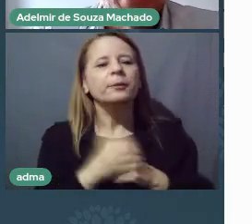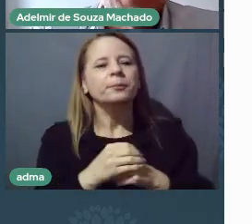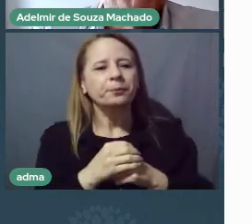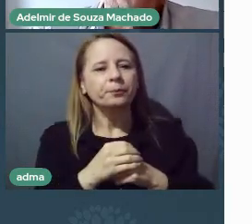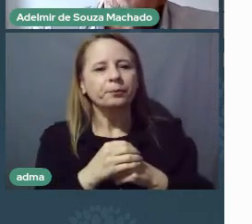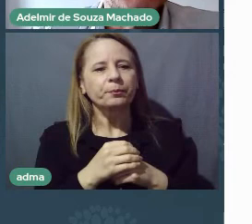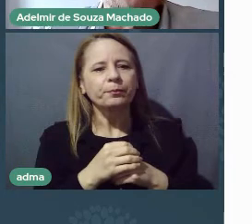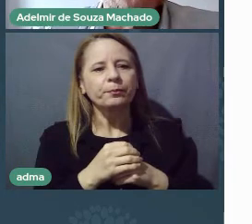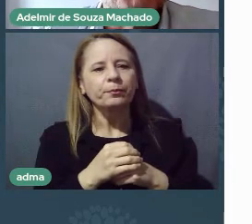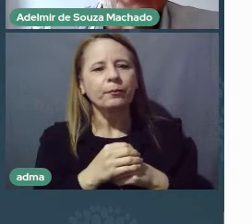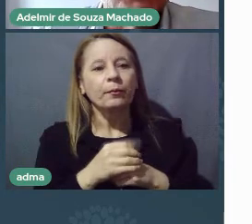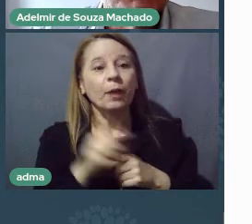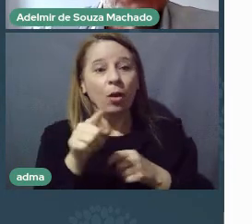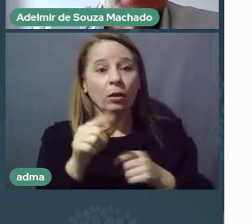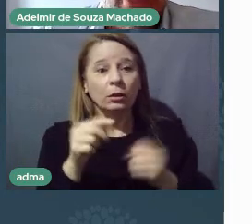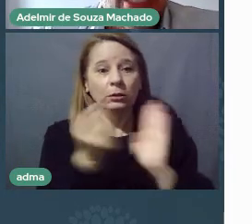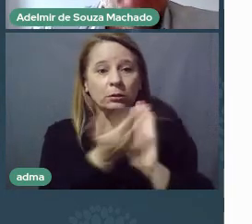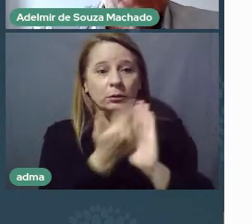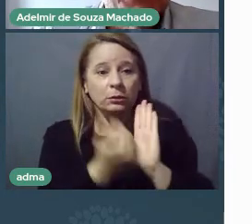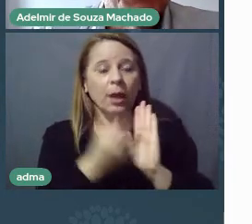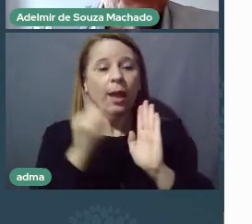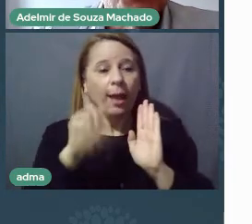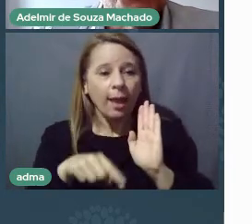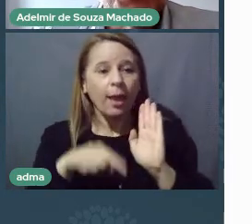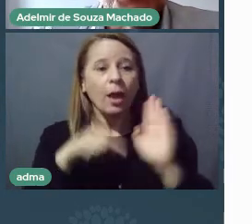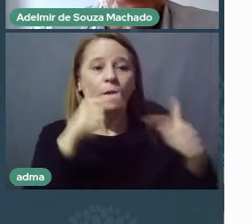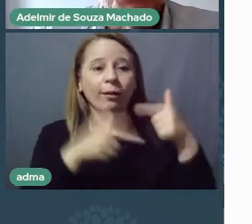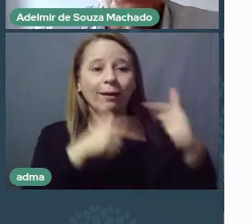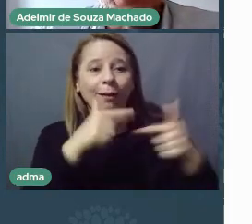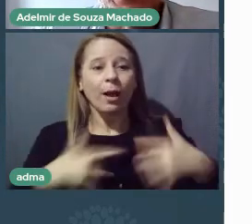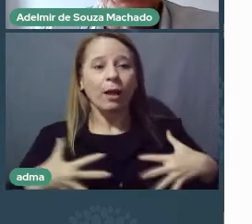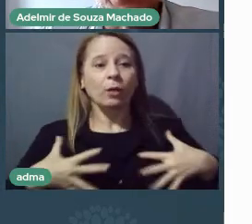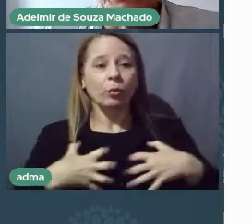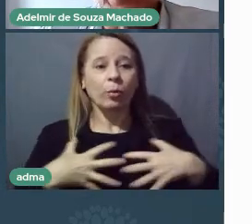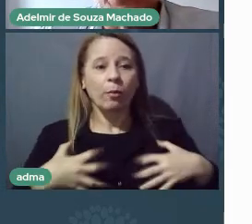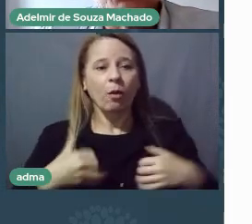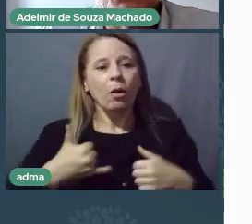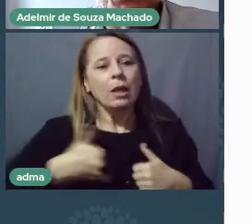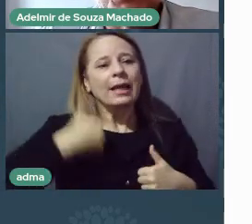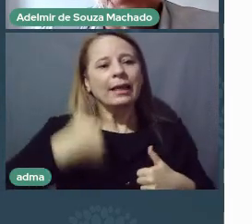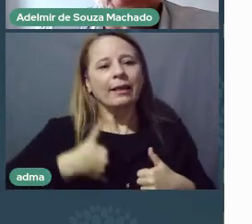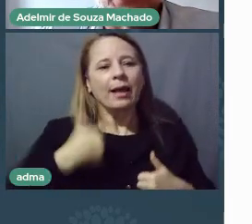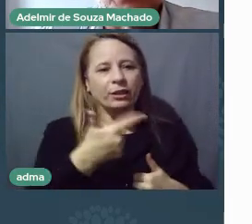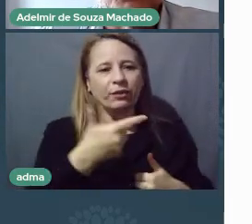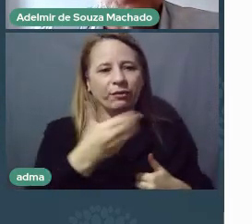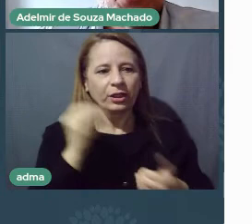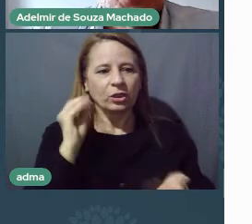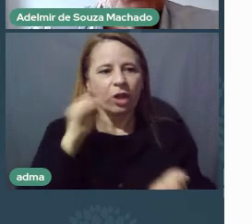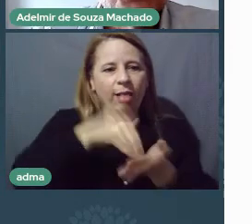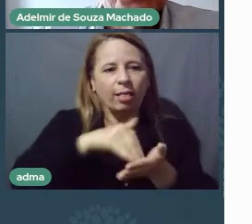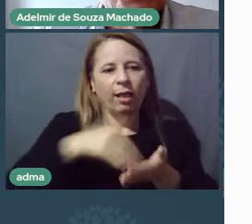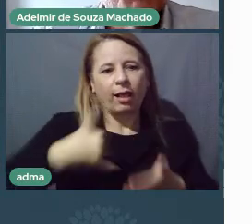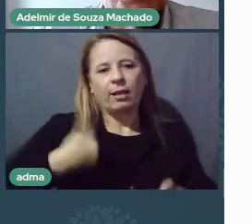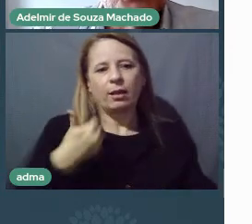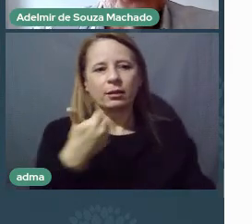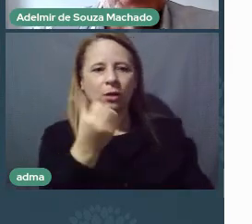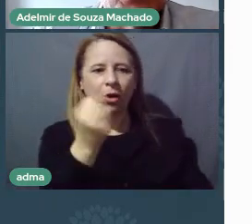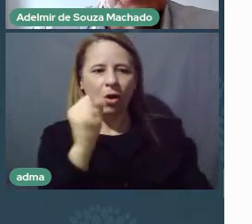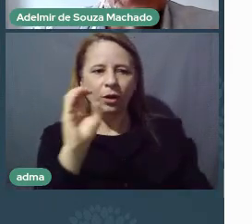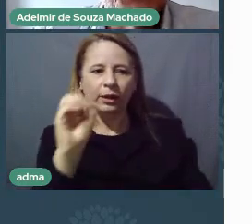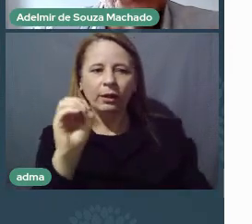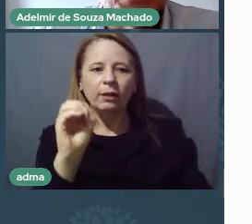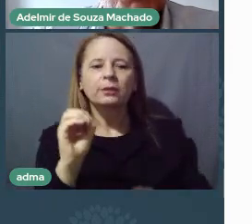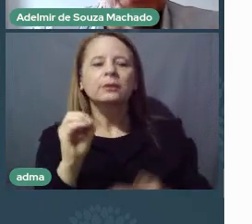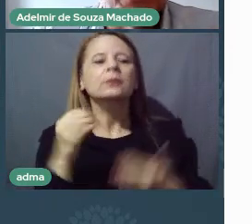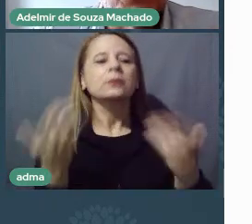ó, é a função do pulmão, a partir dos 20 anos de idade até os 80 anos. Nos indivíduos,